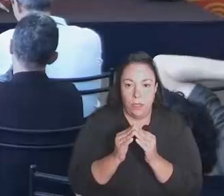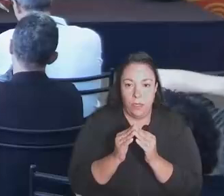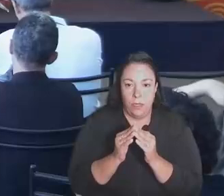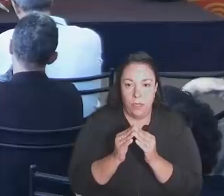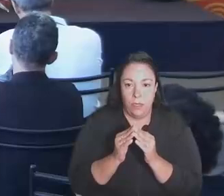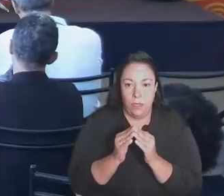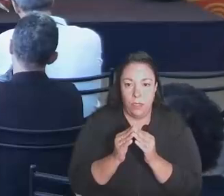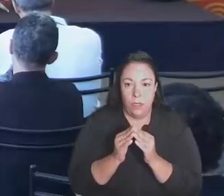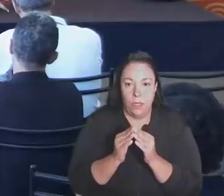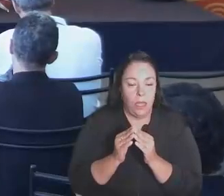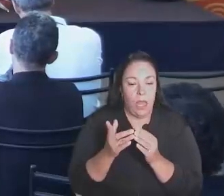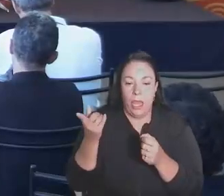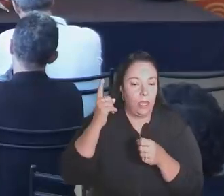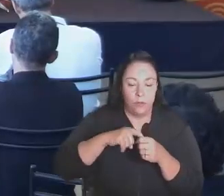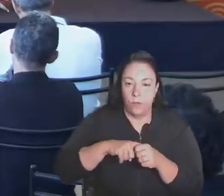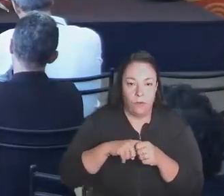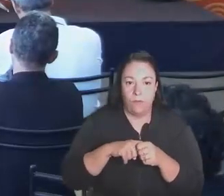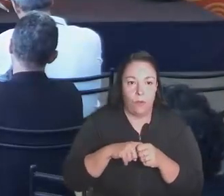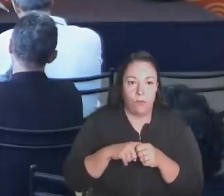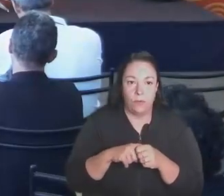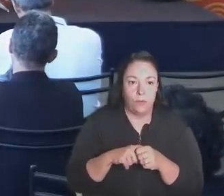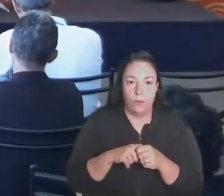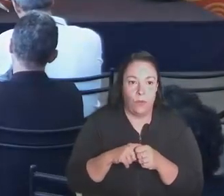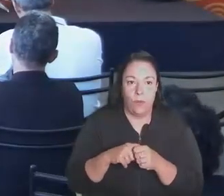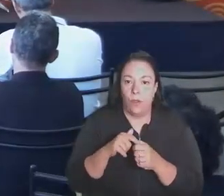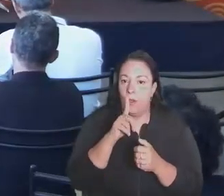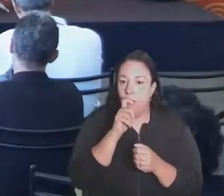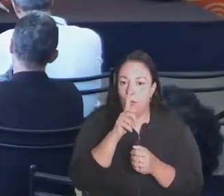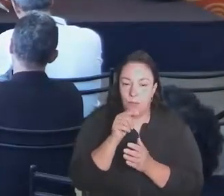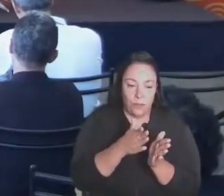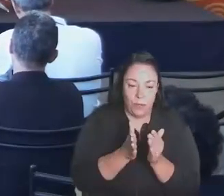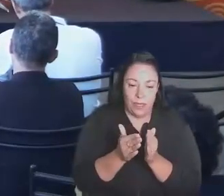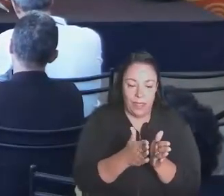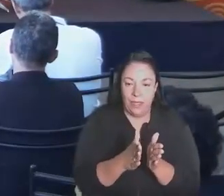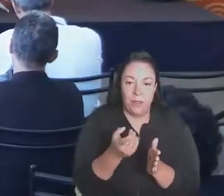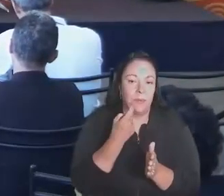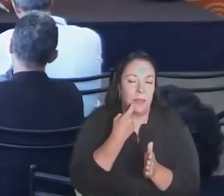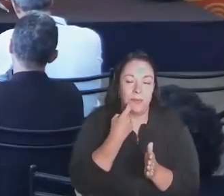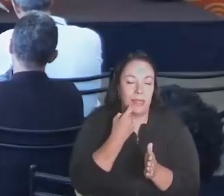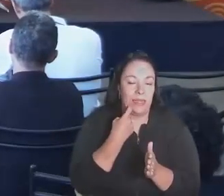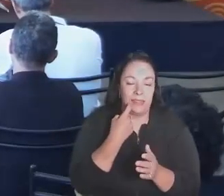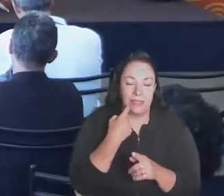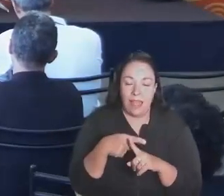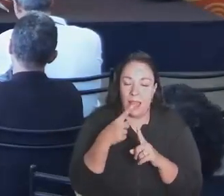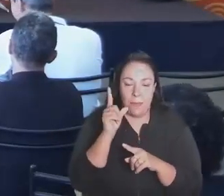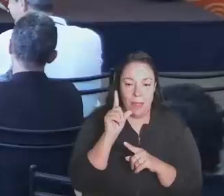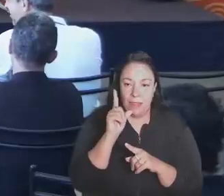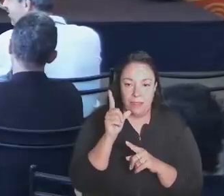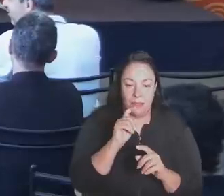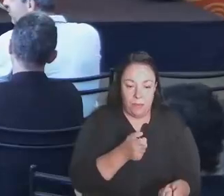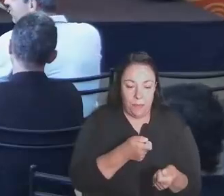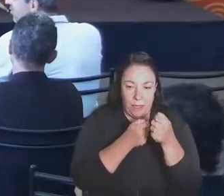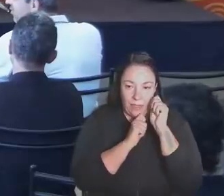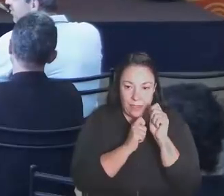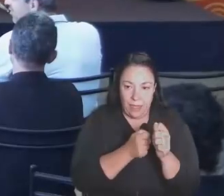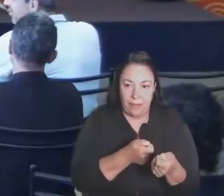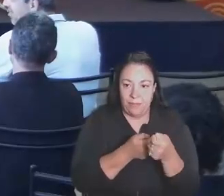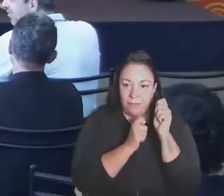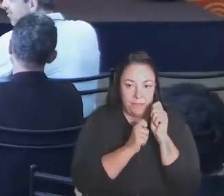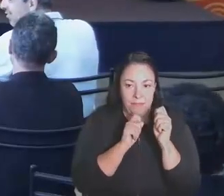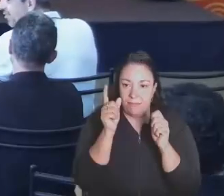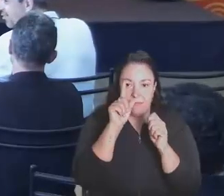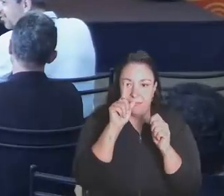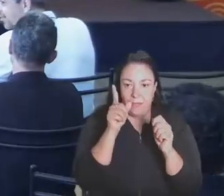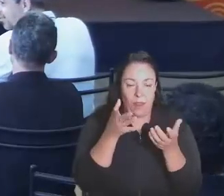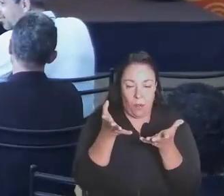rio pescar mais, não. Ele ficou só dentro da chalana. Eu voltaria. E não voltou mais na pescaria. Não quis mais